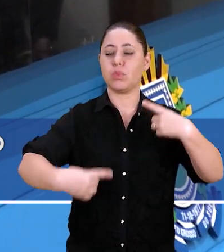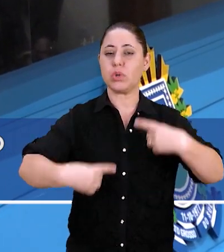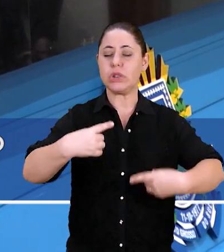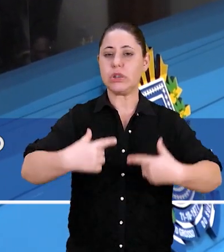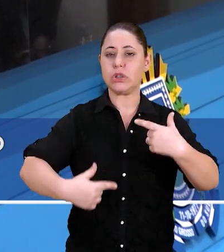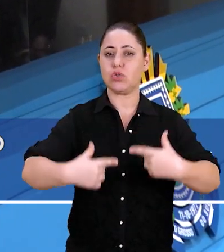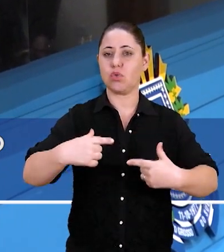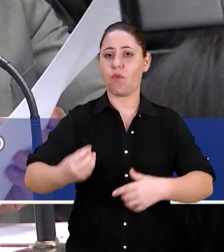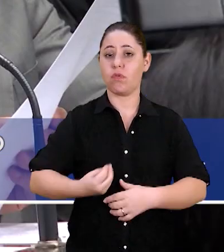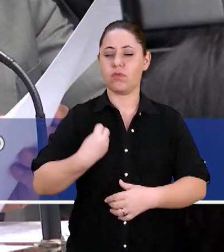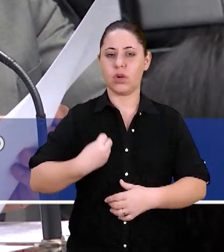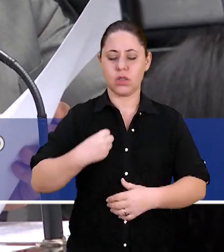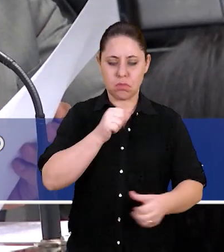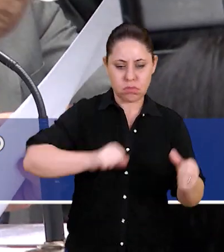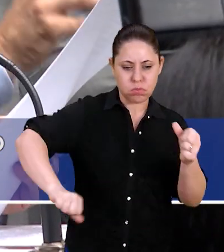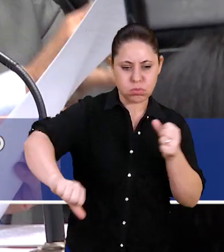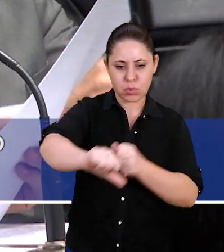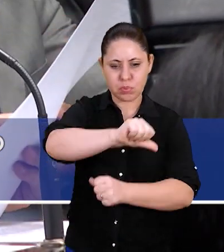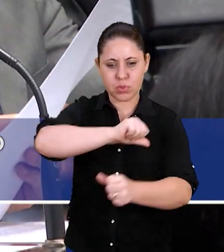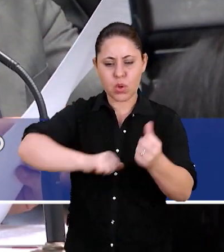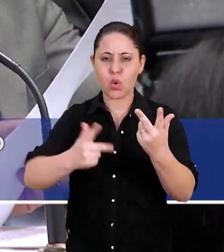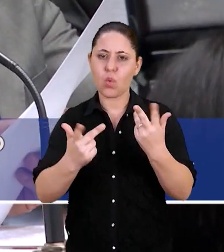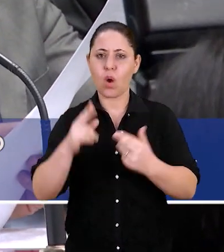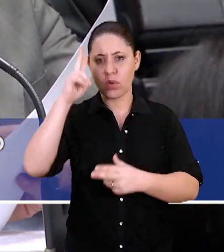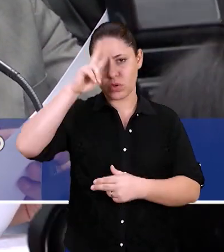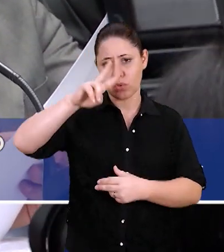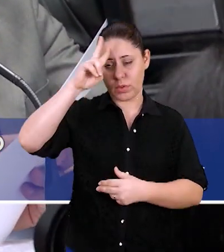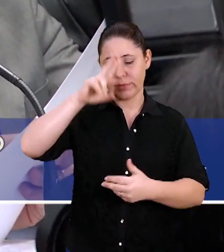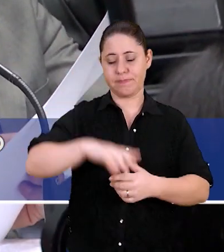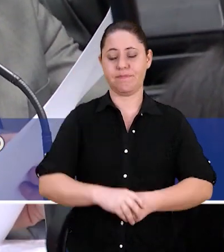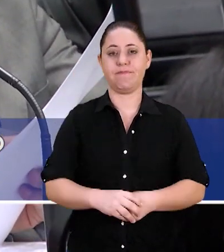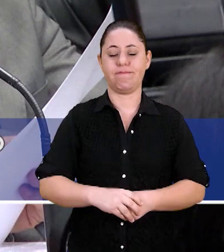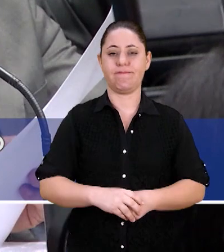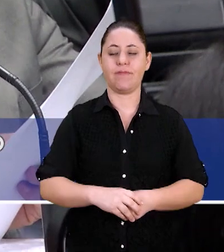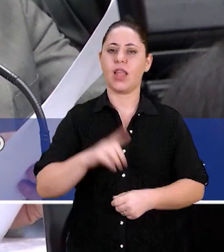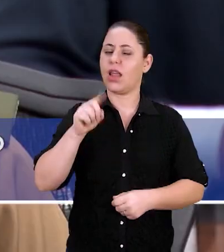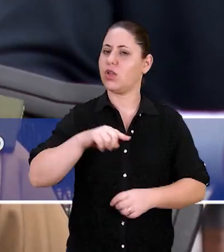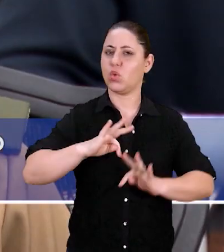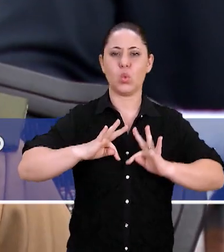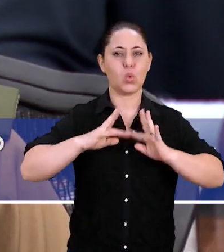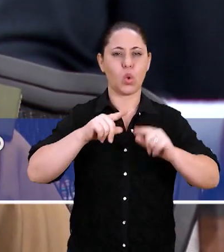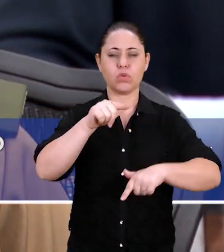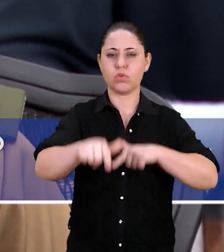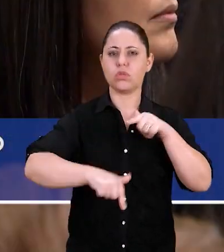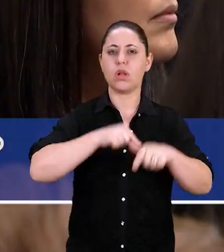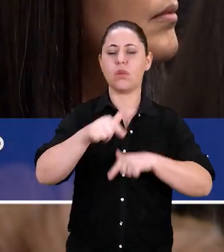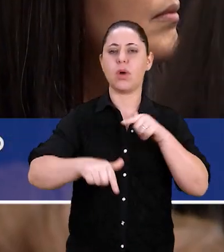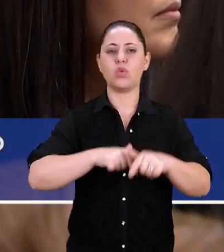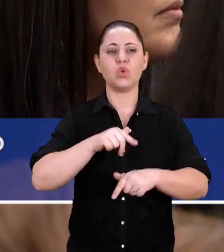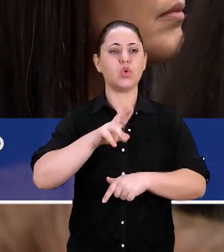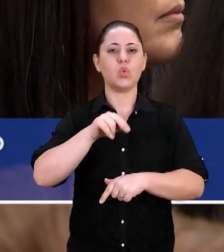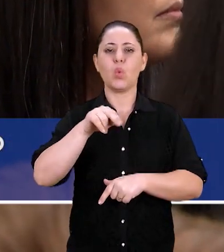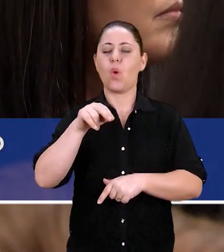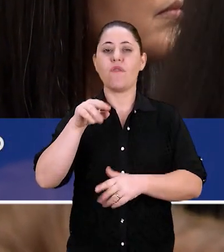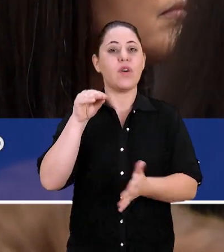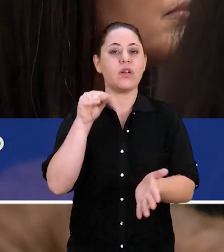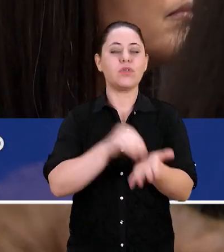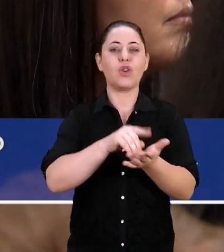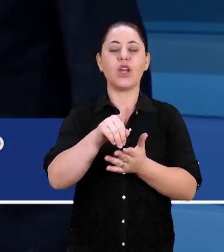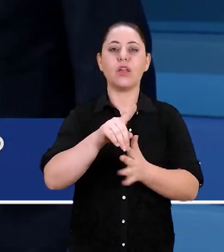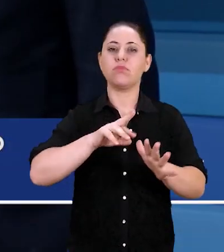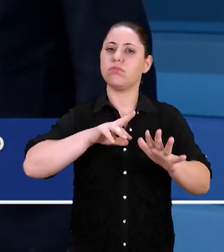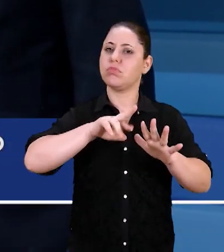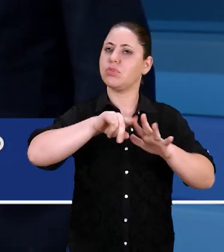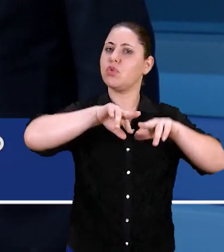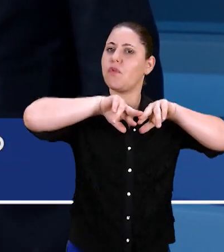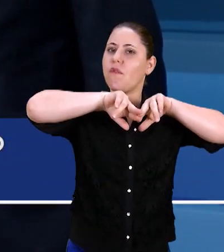documento político vivo, que tem a capacidade de se renovar ao mesmo passo da história. Dessa forma, entre todos os trabalhos